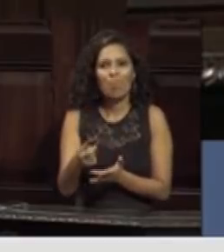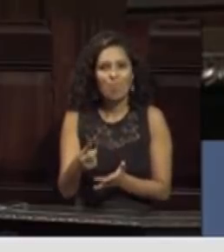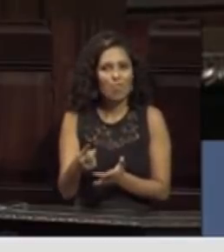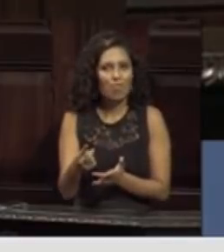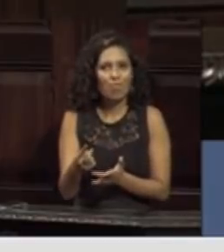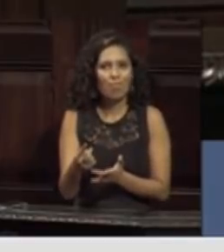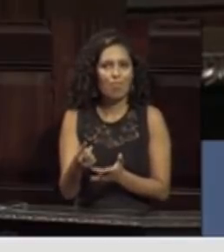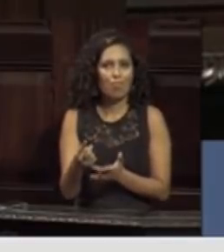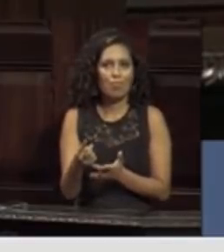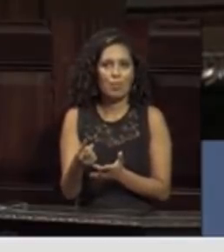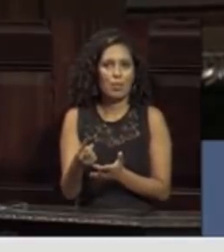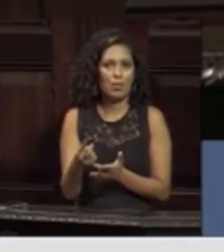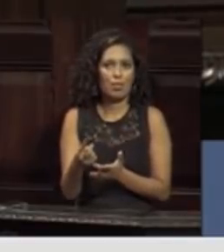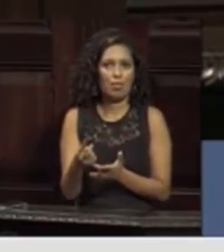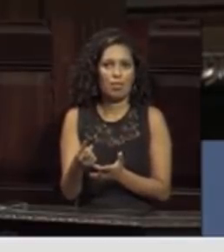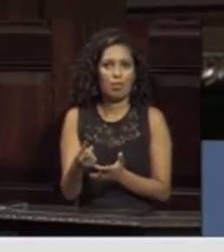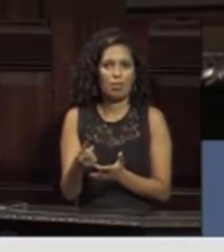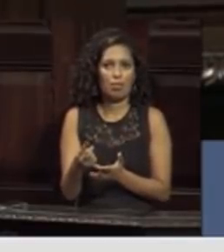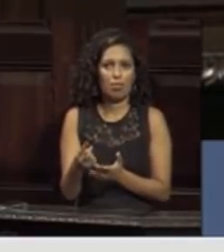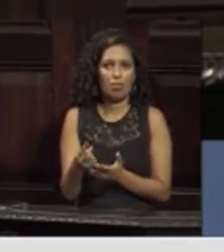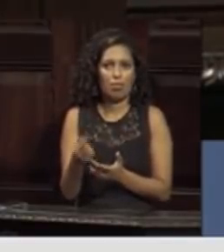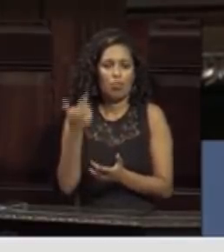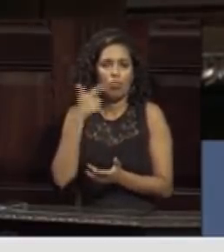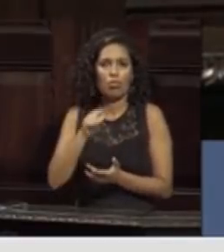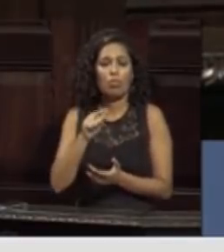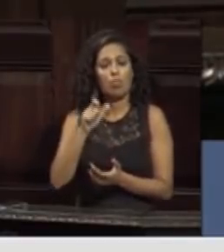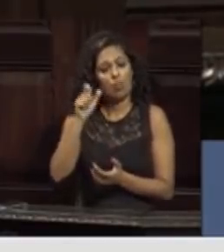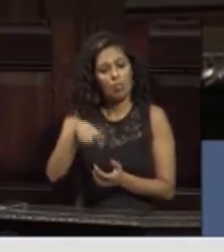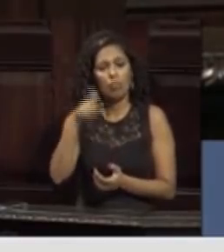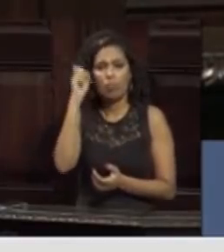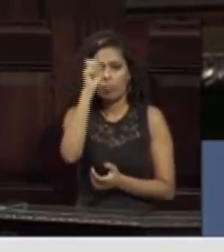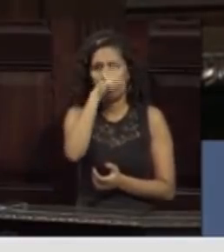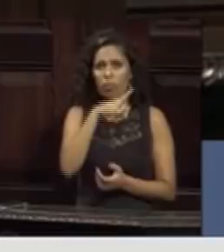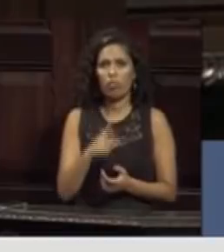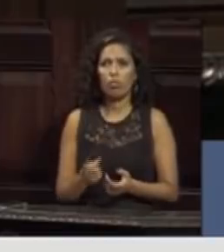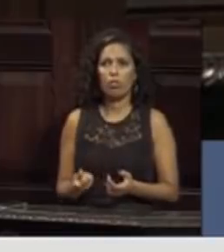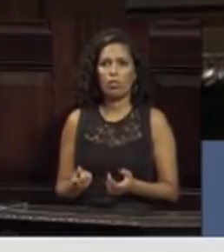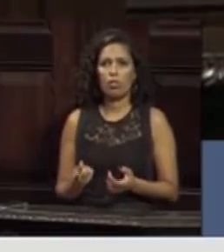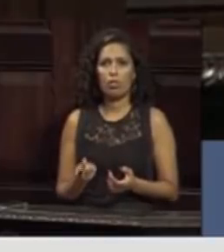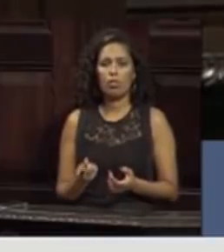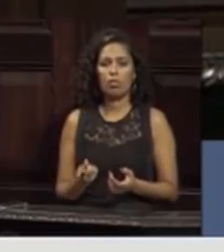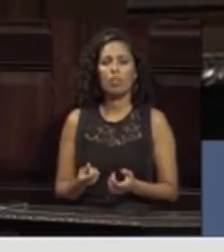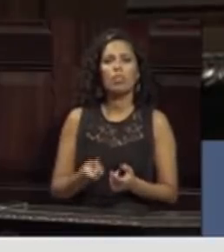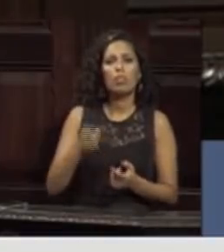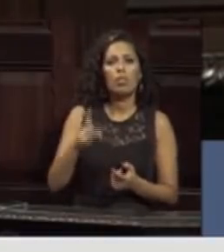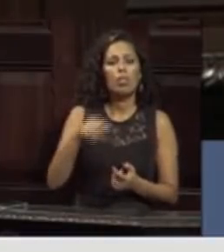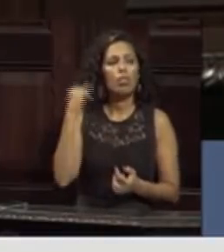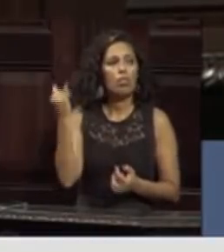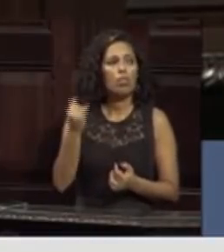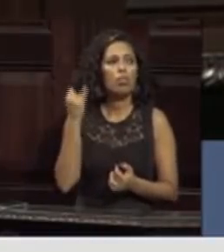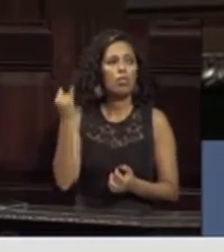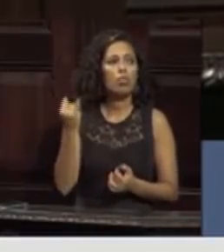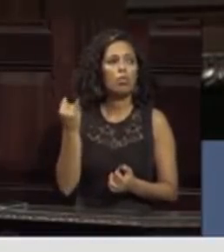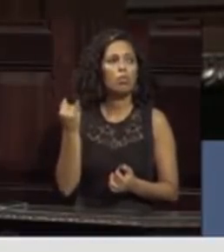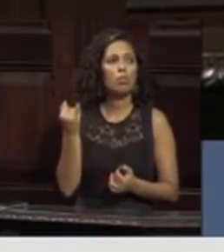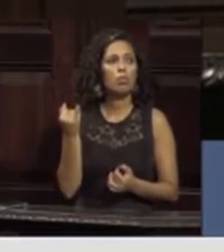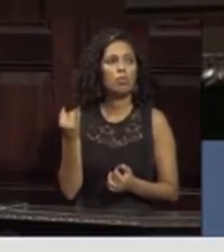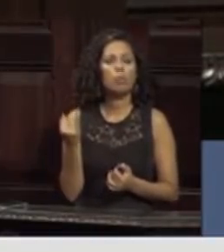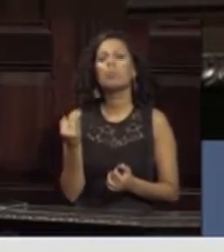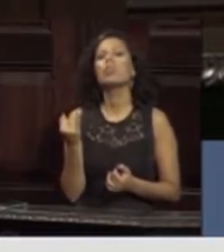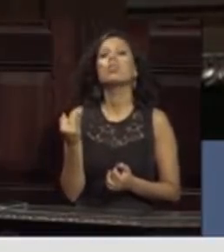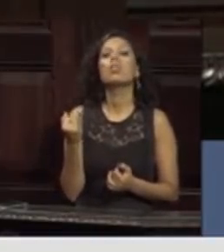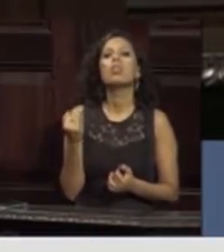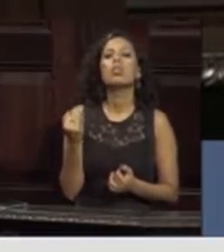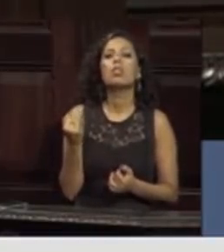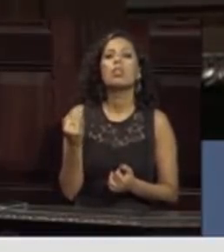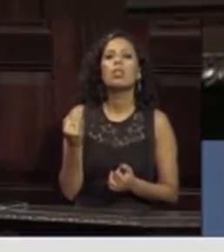de pagamento, fica complicado. Aí ficar a mercê, conforme foi tentado justificar,